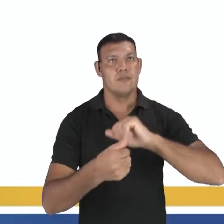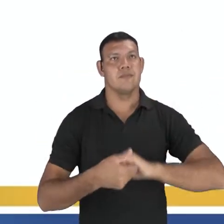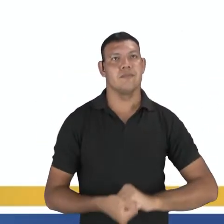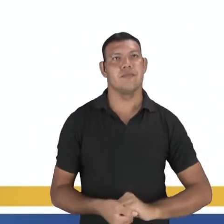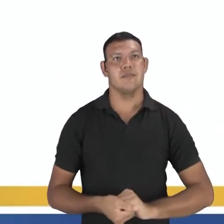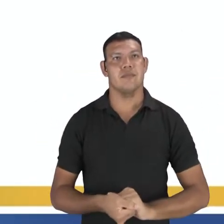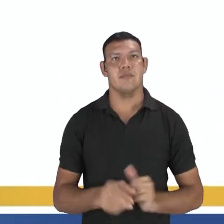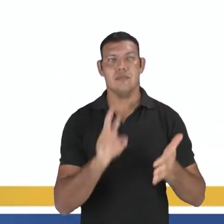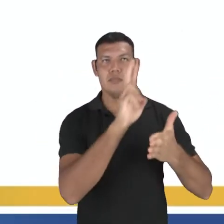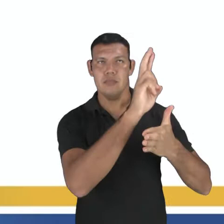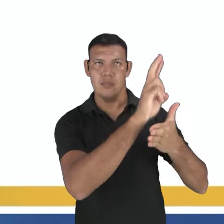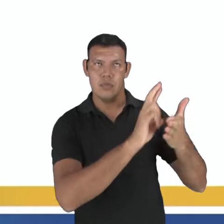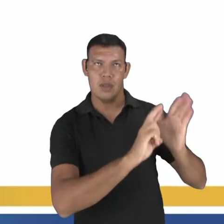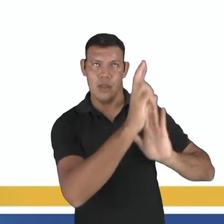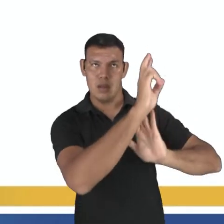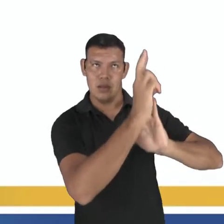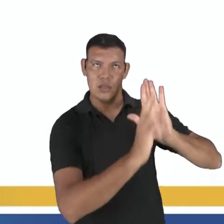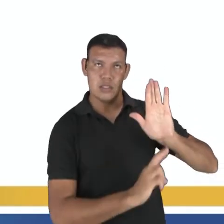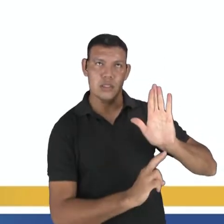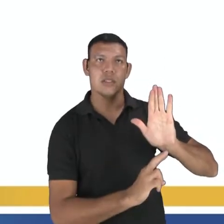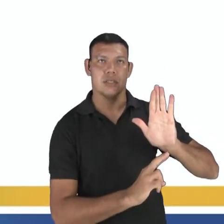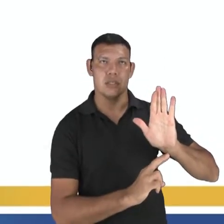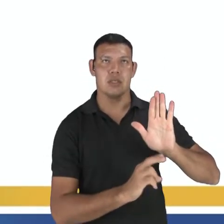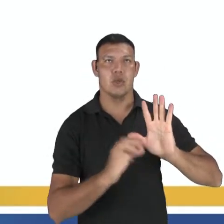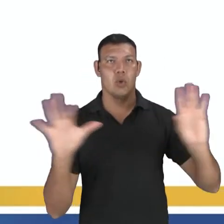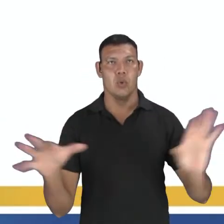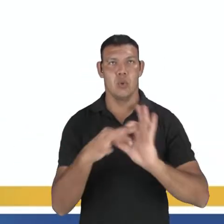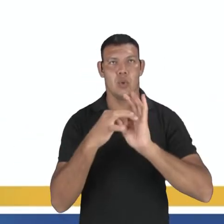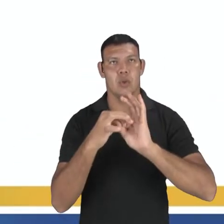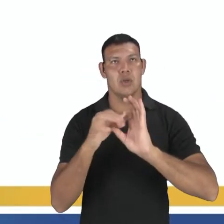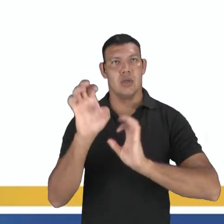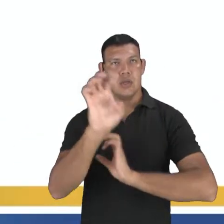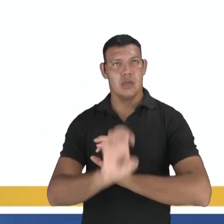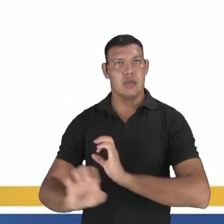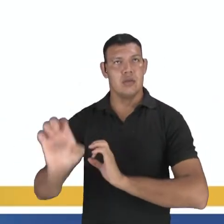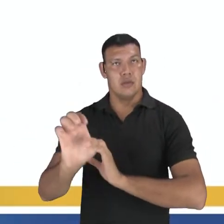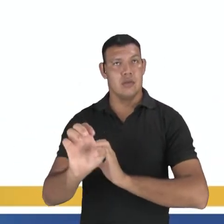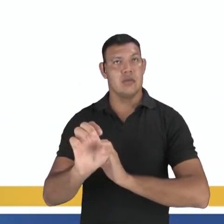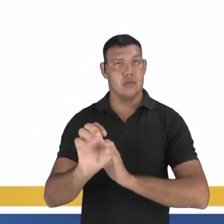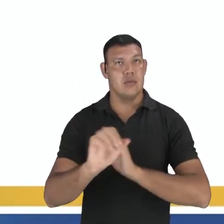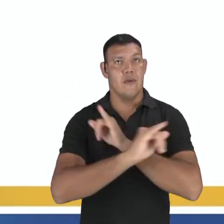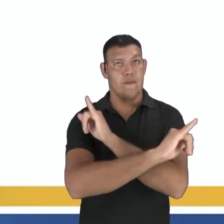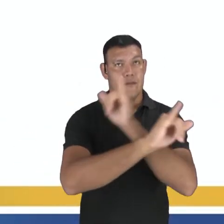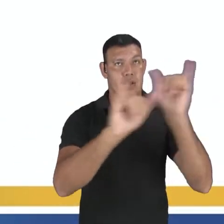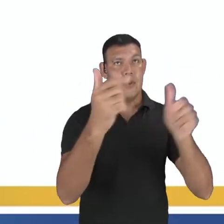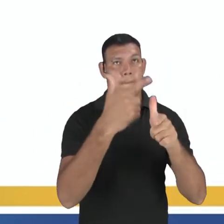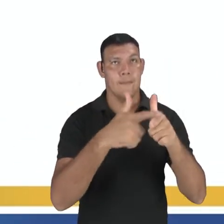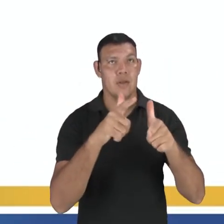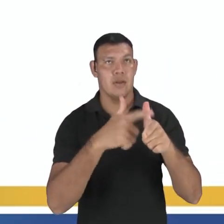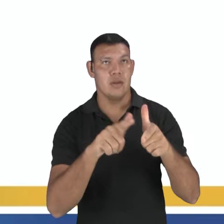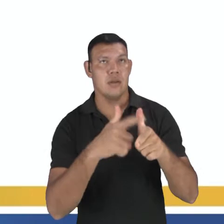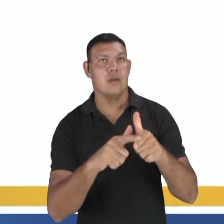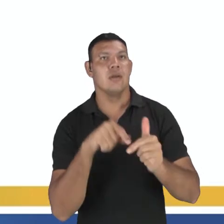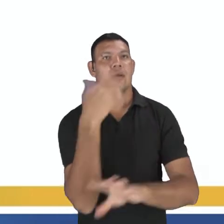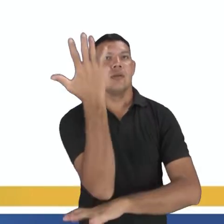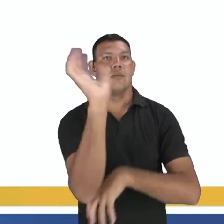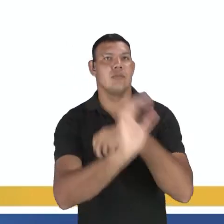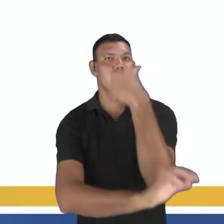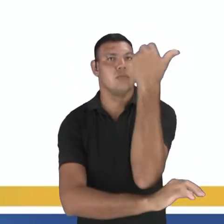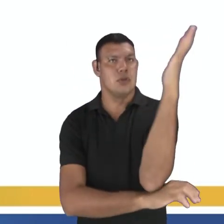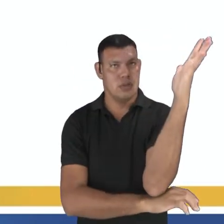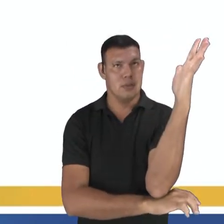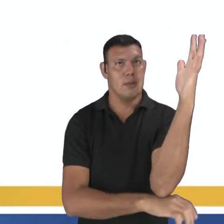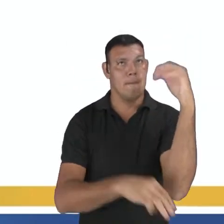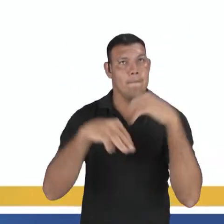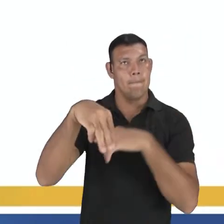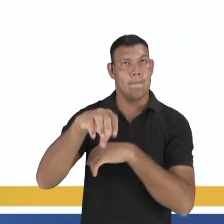União Europeia alerta para problemas ambientais no Mercosul. Na Veja saiu, Estados Unidos precisam fazer